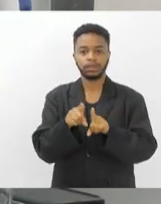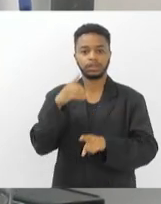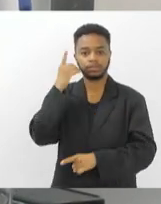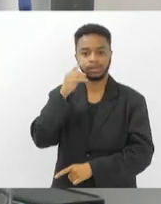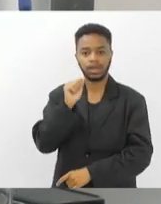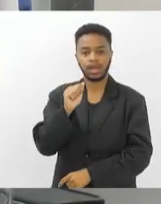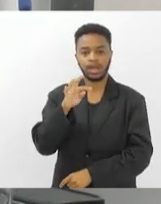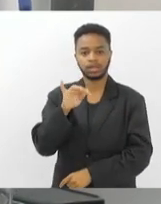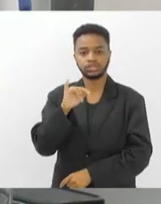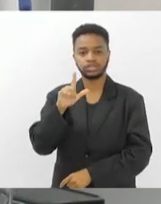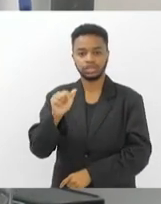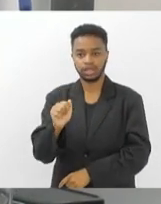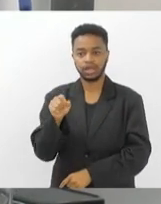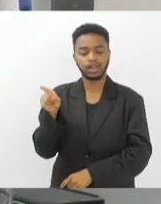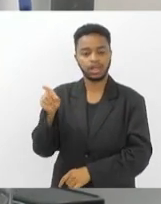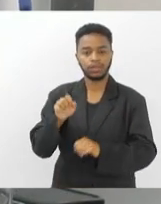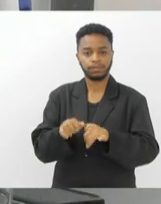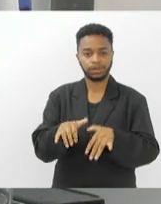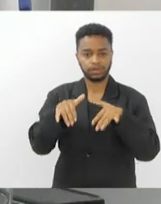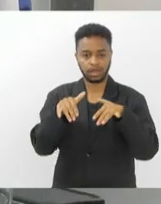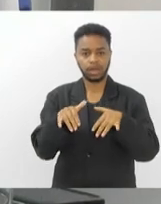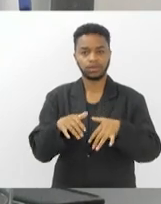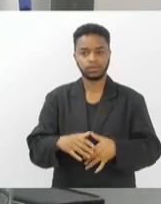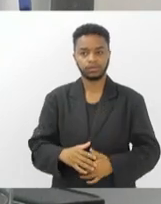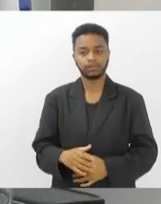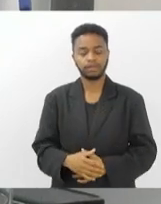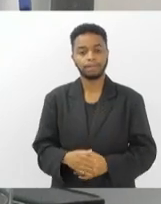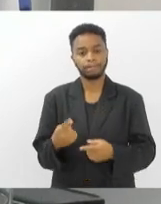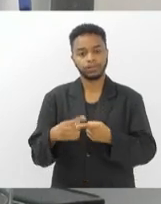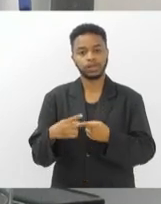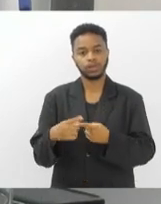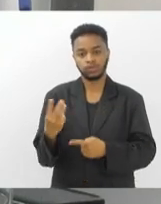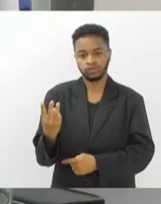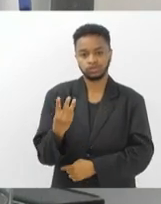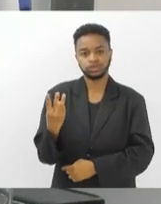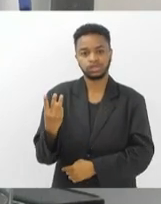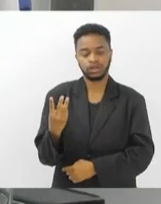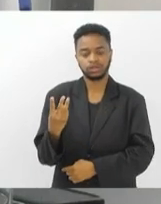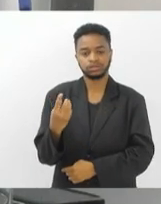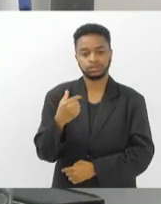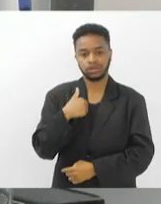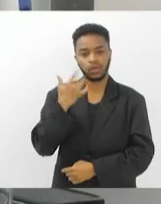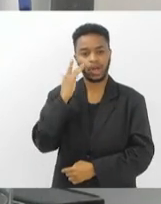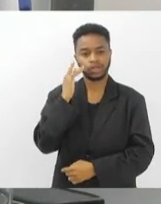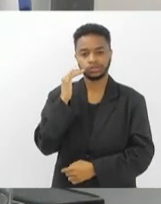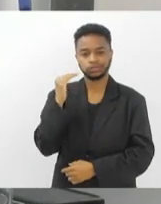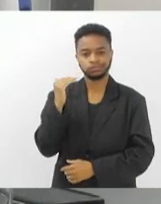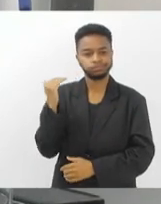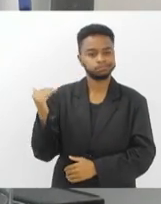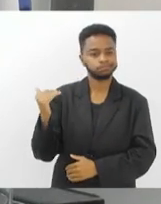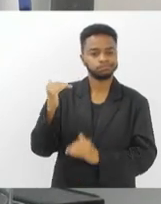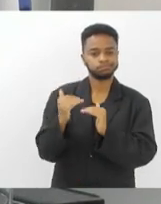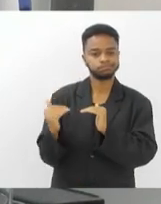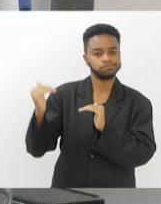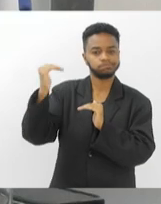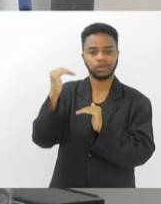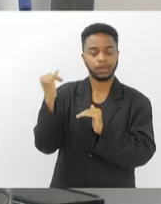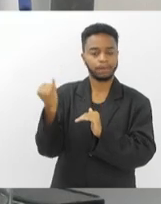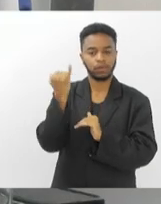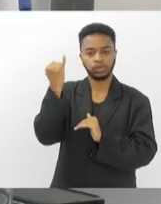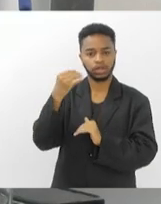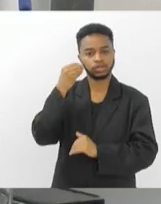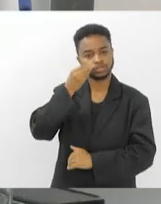Nunes, lá no plenário, quem eu considero os três gigantes desse parlamento e